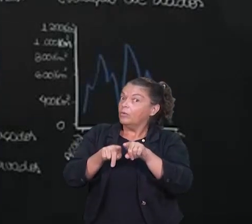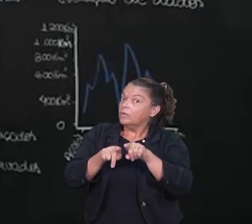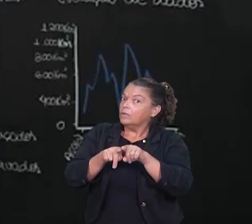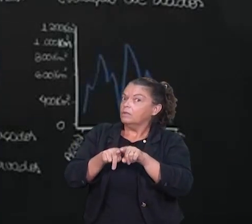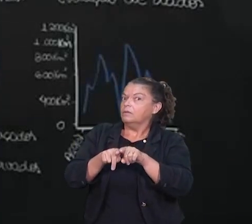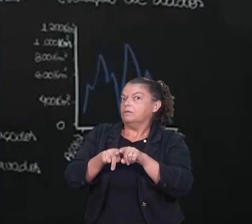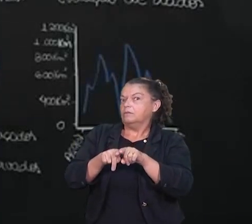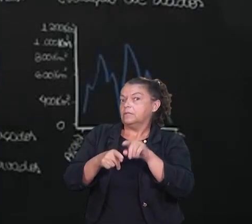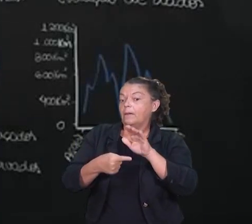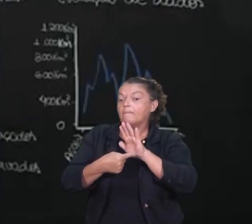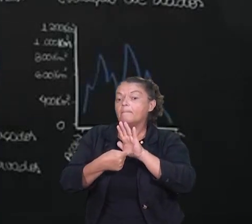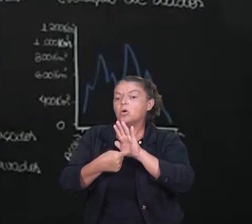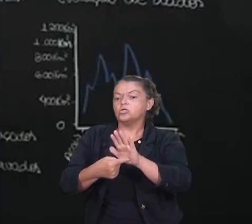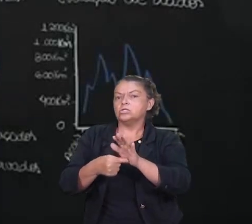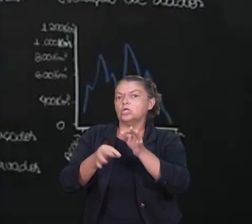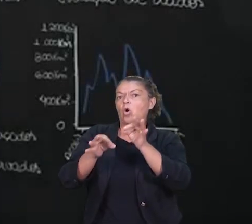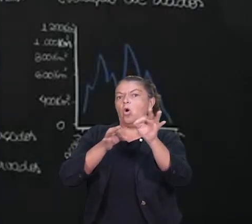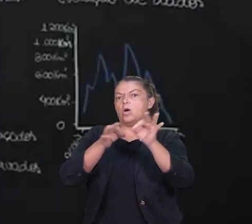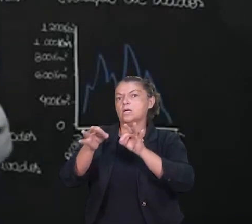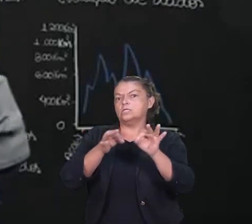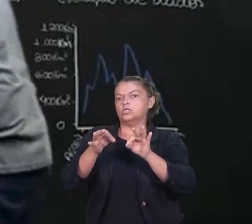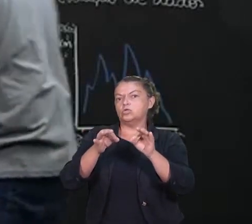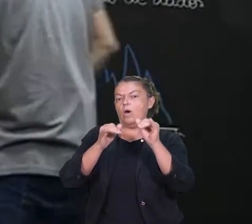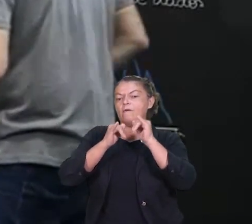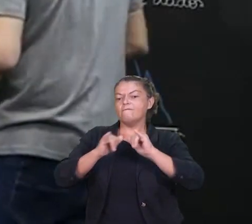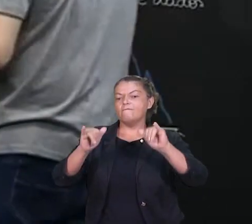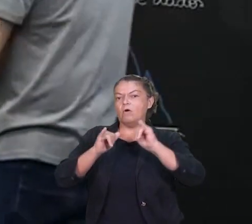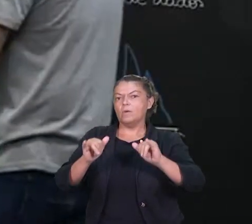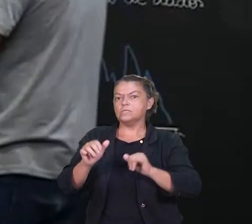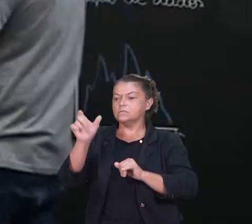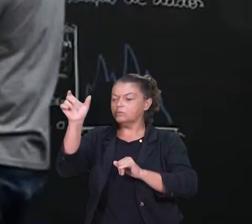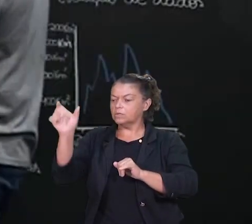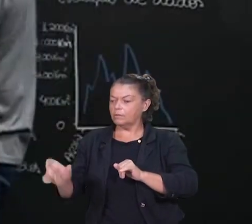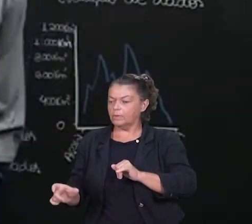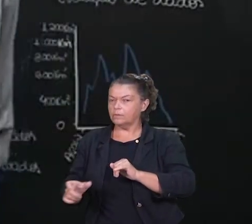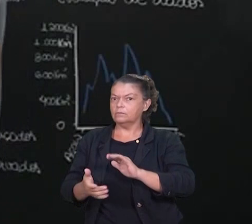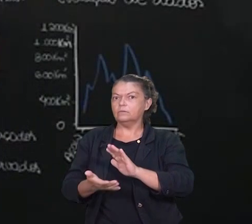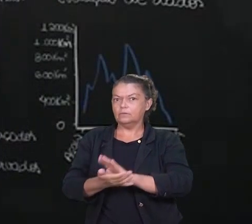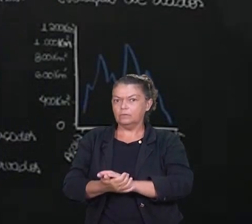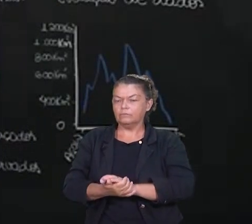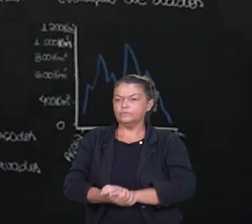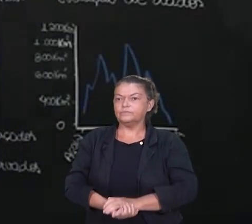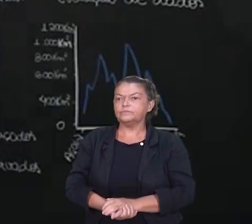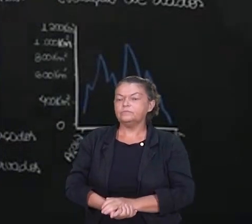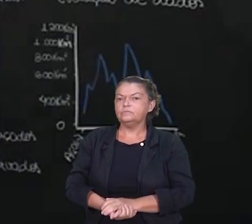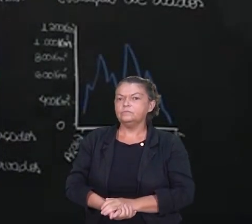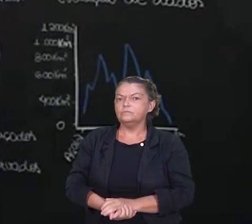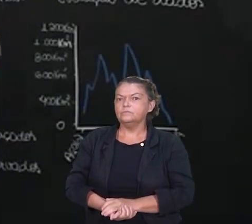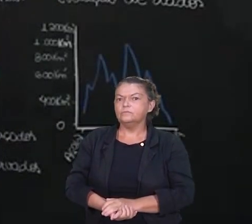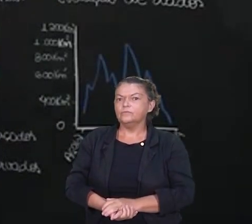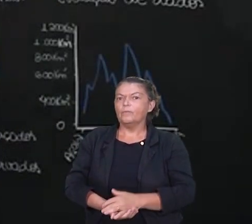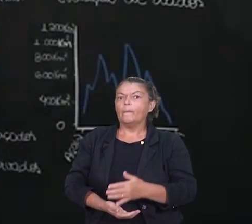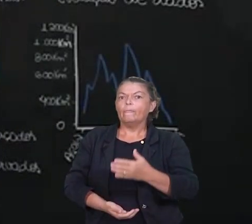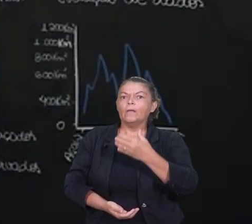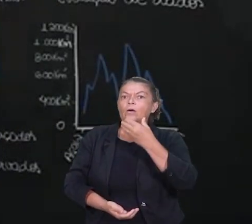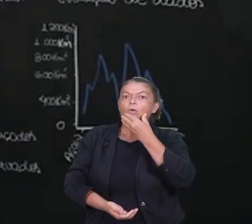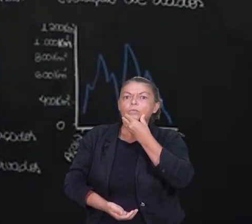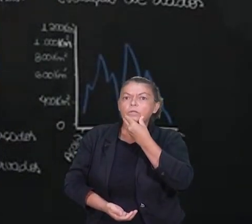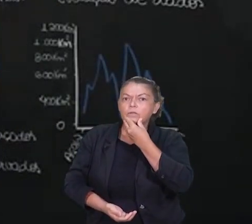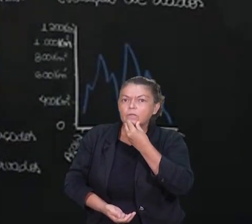referindo o peso para quilo, entendeu? Enfim, vamos ter aqui, pessoal, 2 entradas. Vamos ter, ó, André